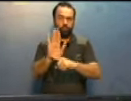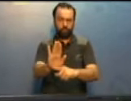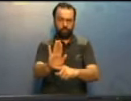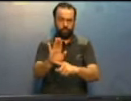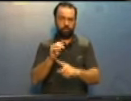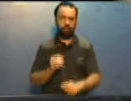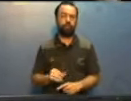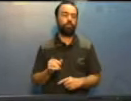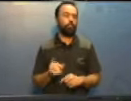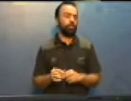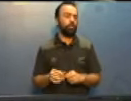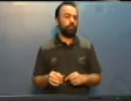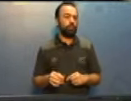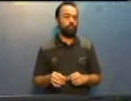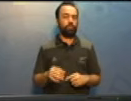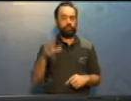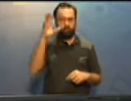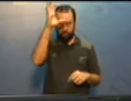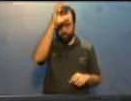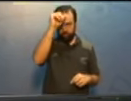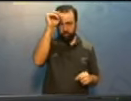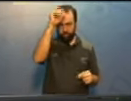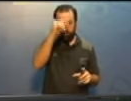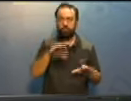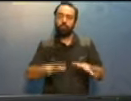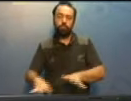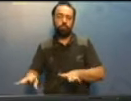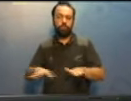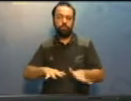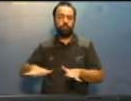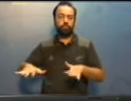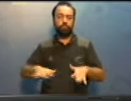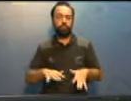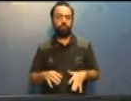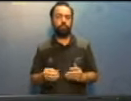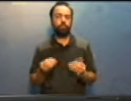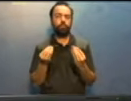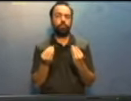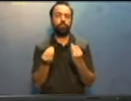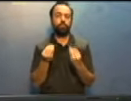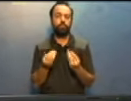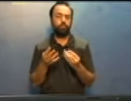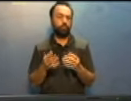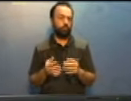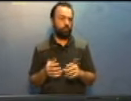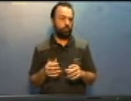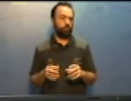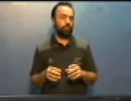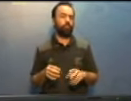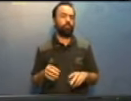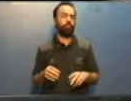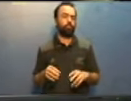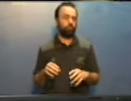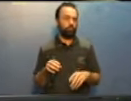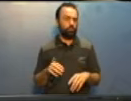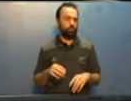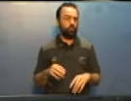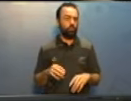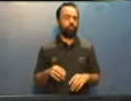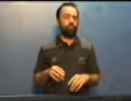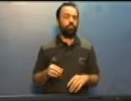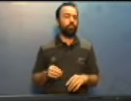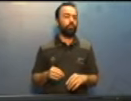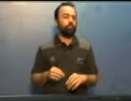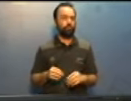os indivíduos. E eles ajudam eles a aprender todos esses movimentos. Então, como consequência da aplicação dos movimentos